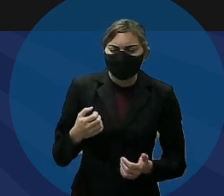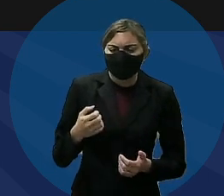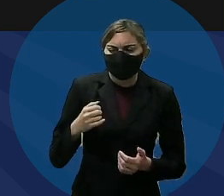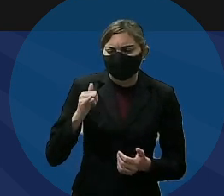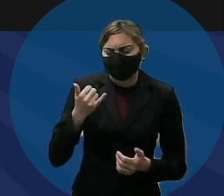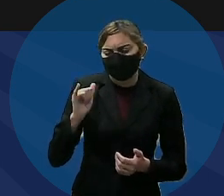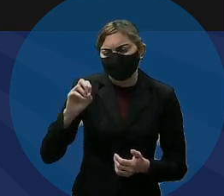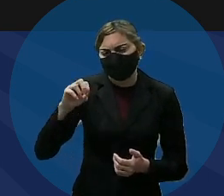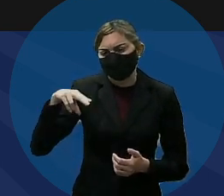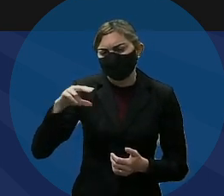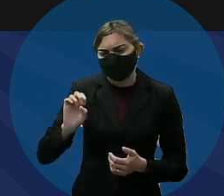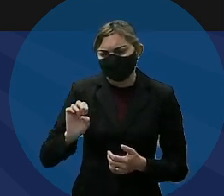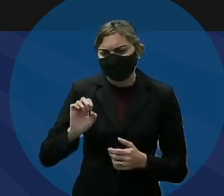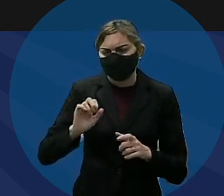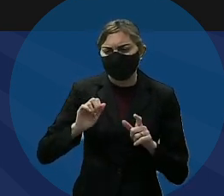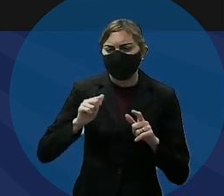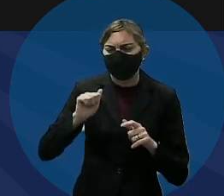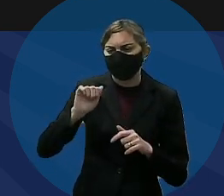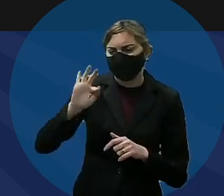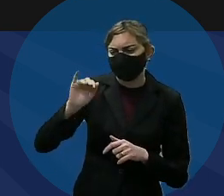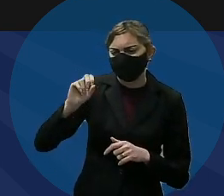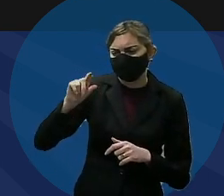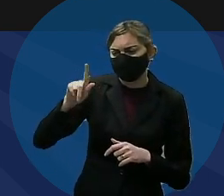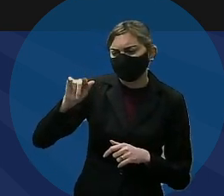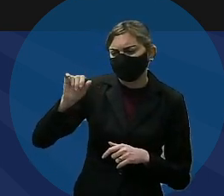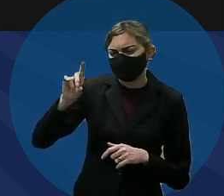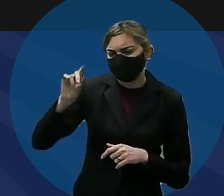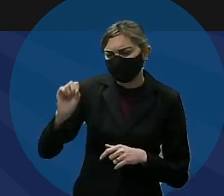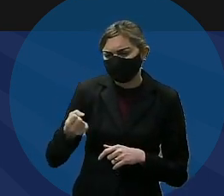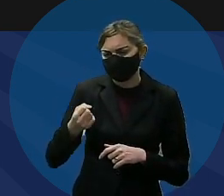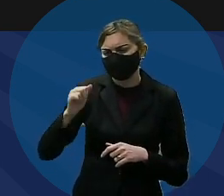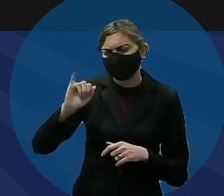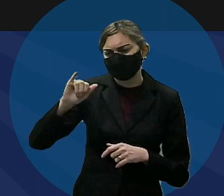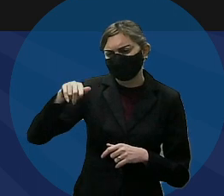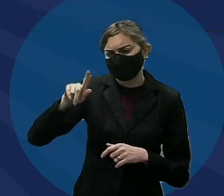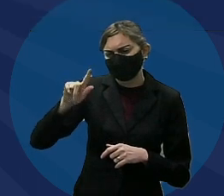de Afogados da Engazeira, Sertão do Alto Pajeú, em Pernambuco.